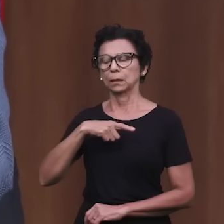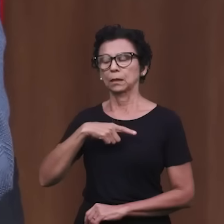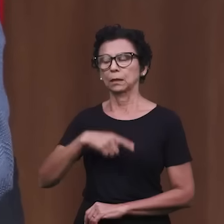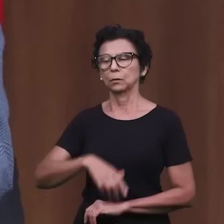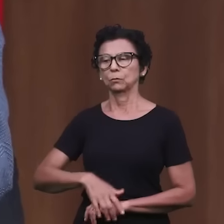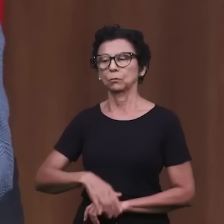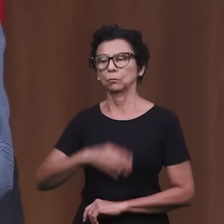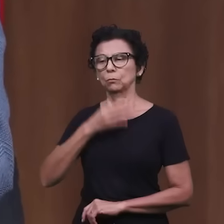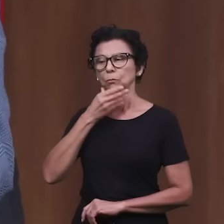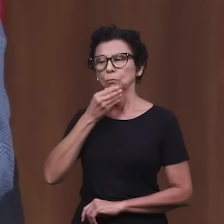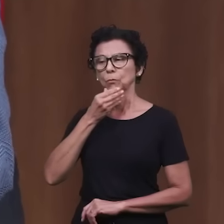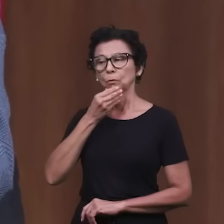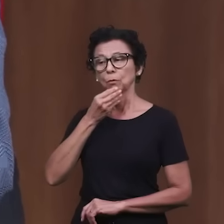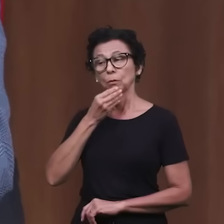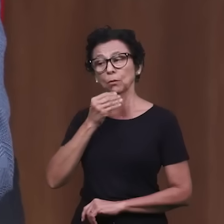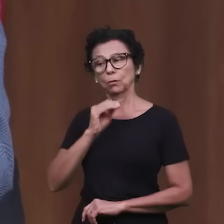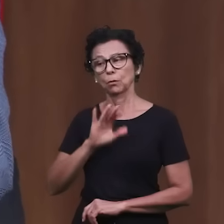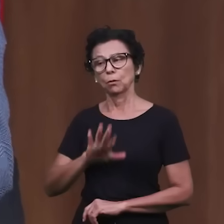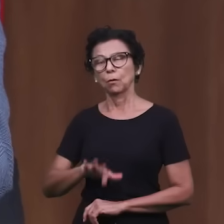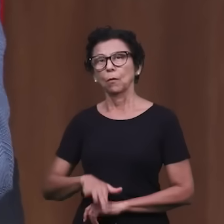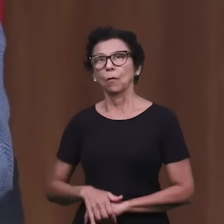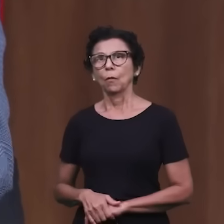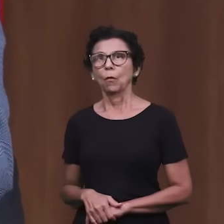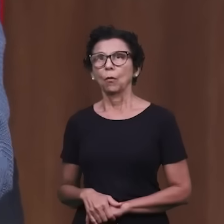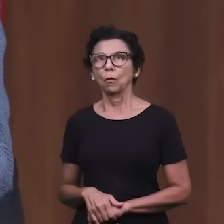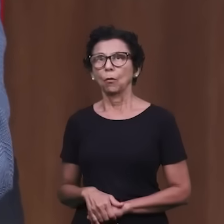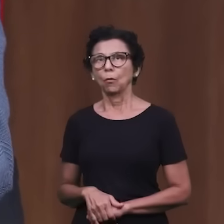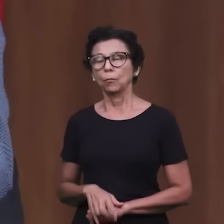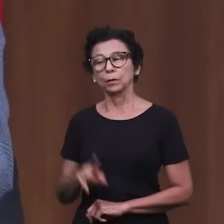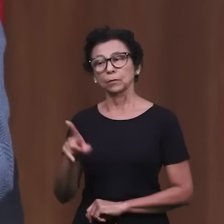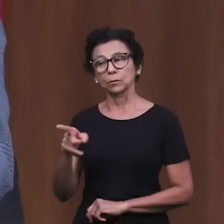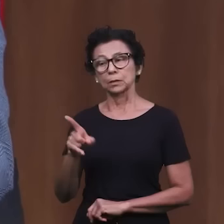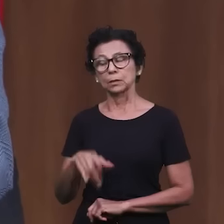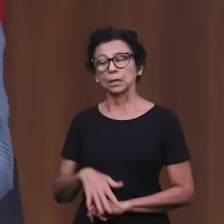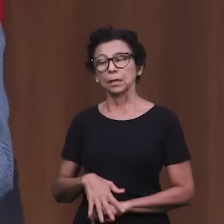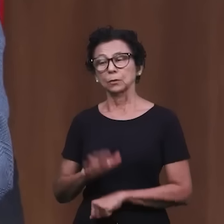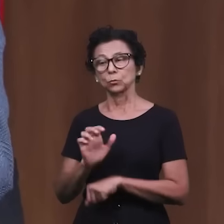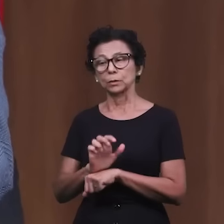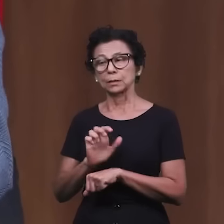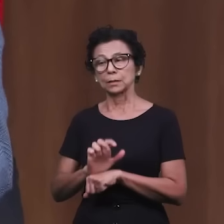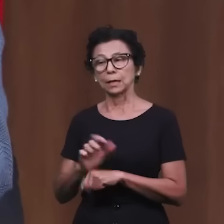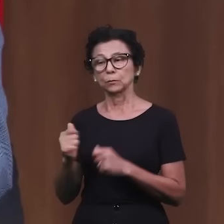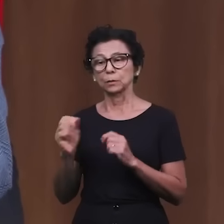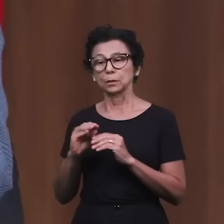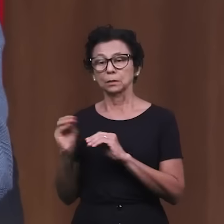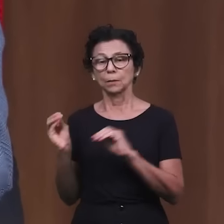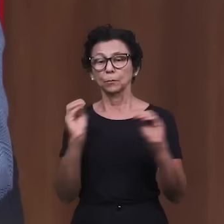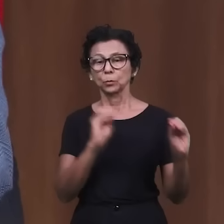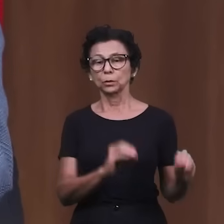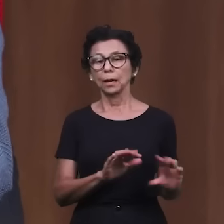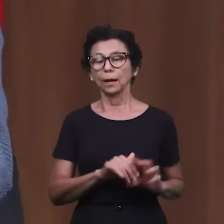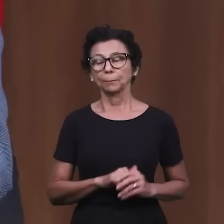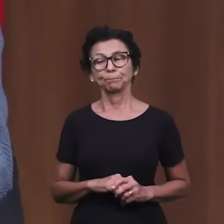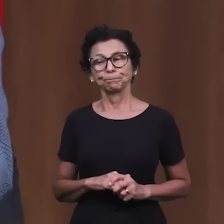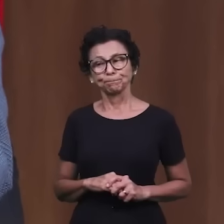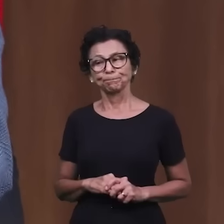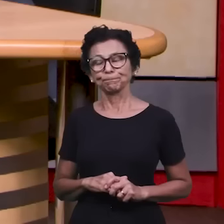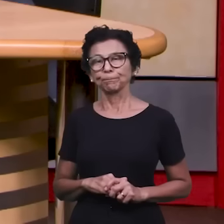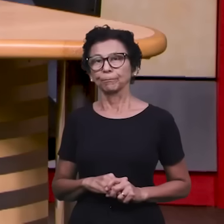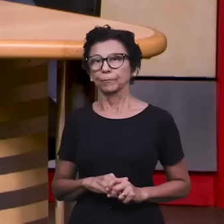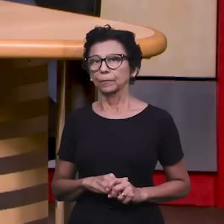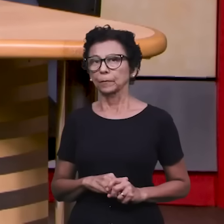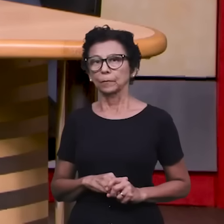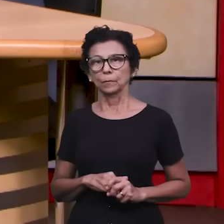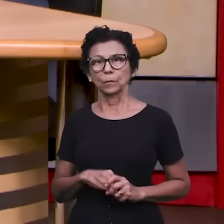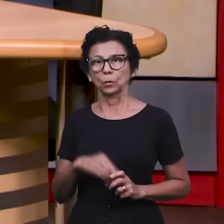vocês, é uma mudança de estado, vocês vão ter que sair daqui, o senhor está, ele teve esse dom, ele não pode entregar.